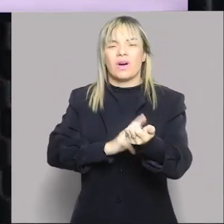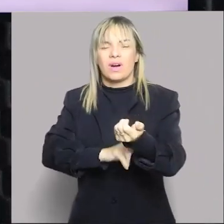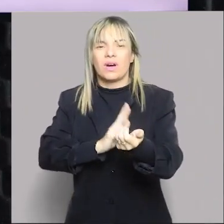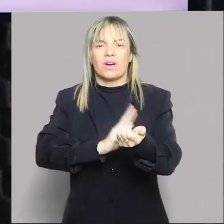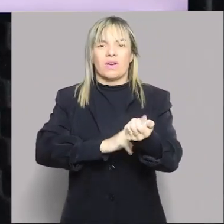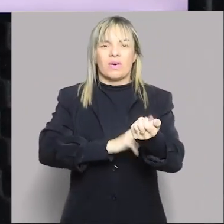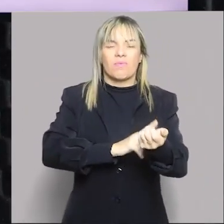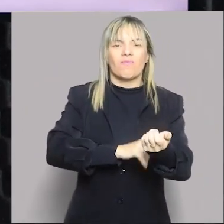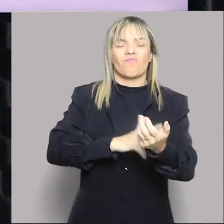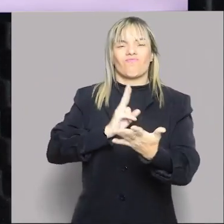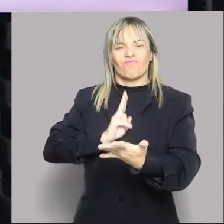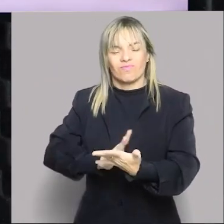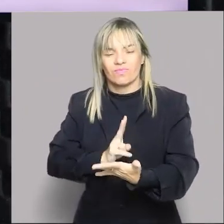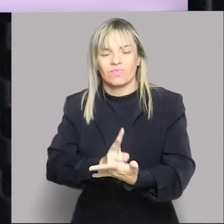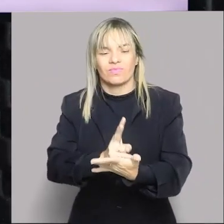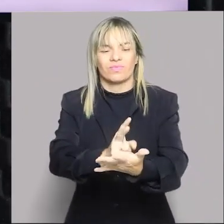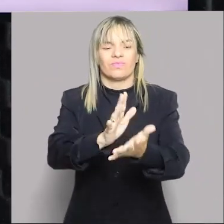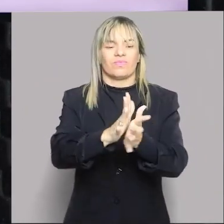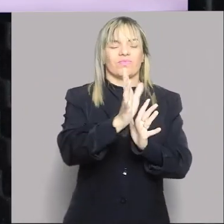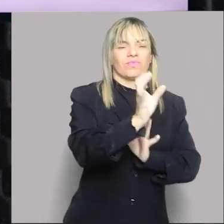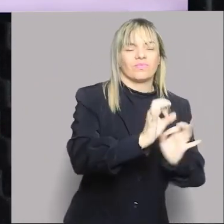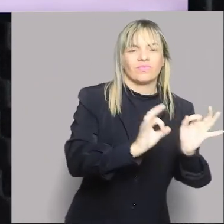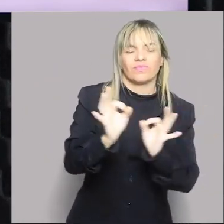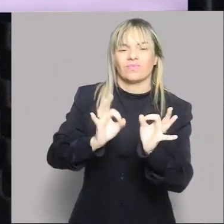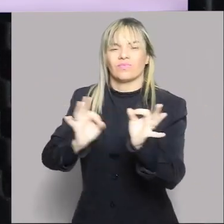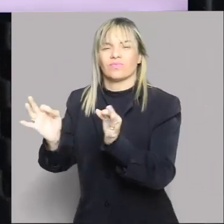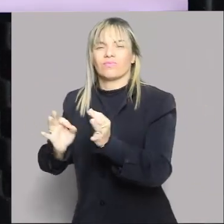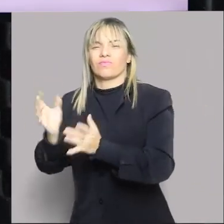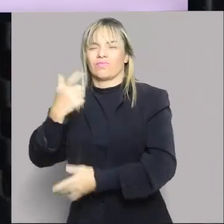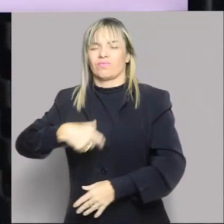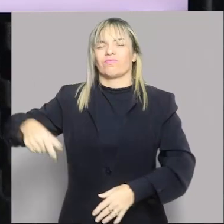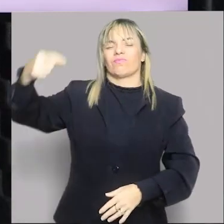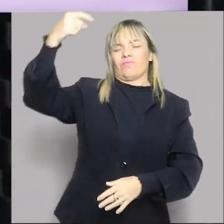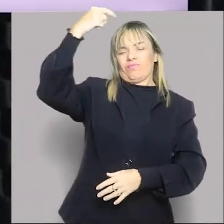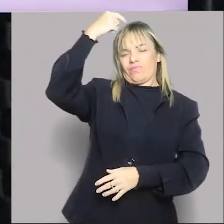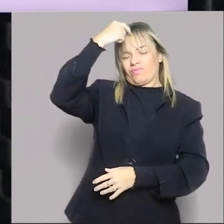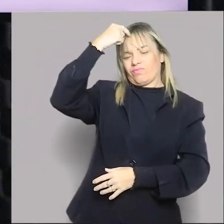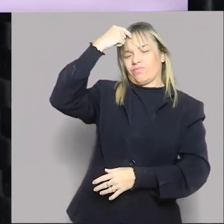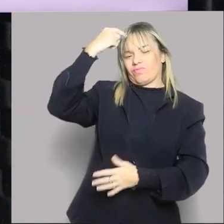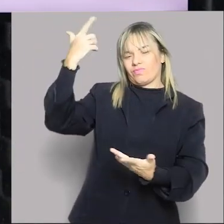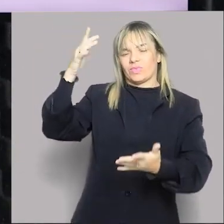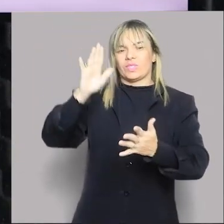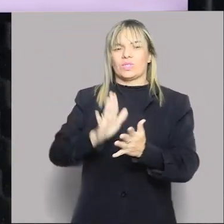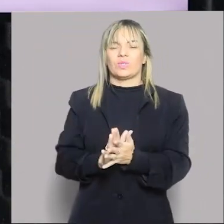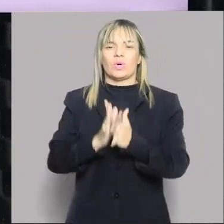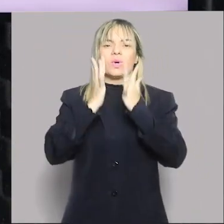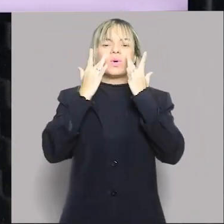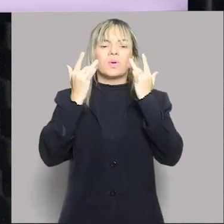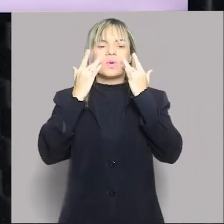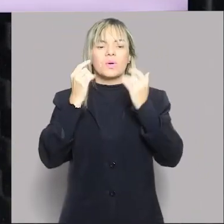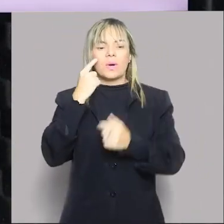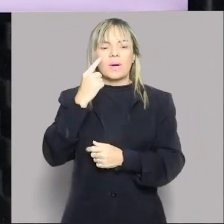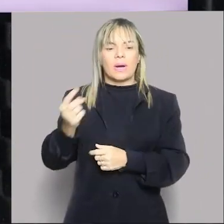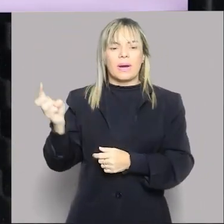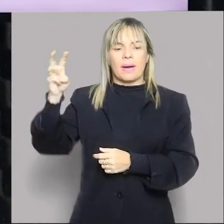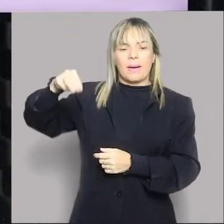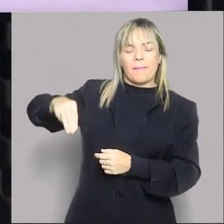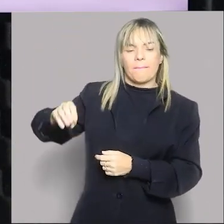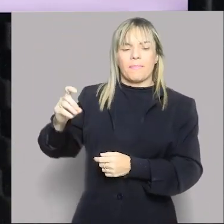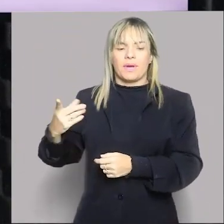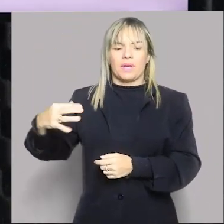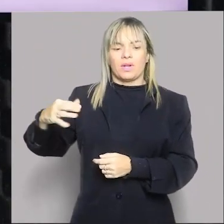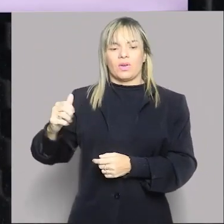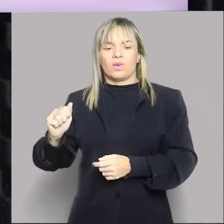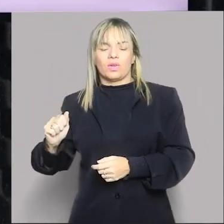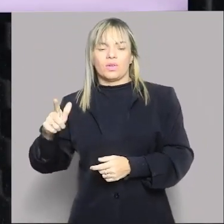elemento frequente nessa forma de você organizar o pensamento e a obra em si. Melodia.